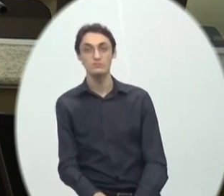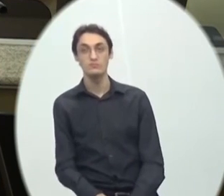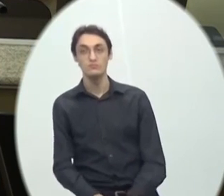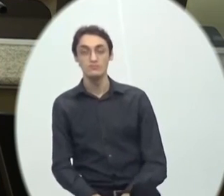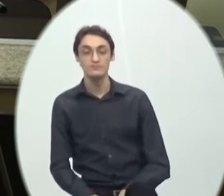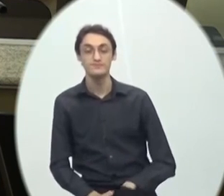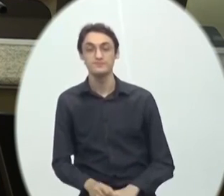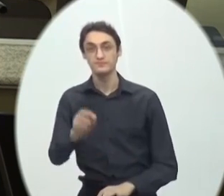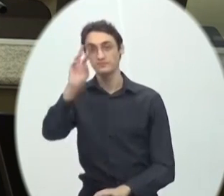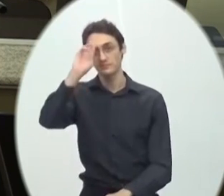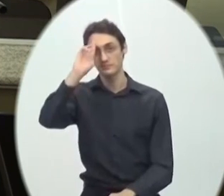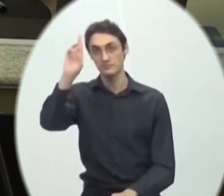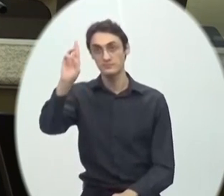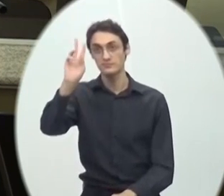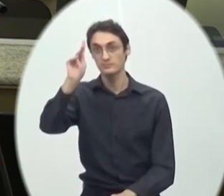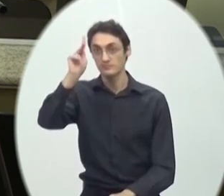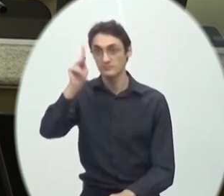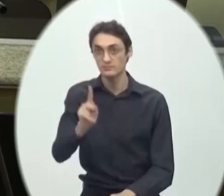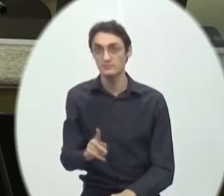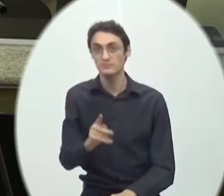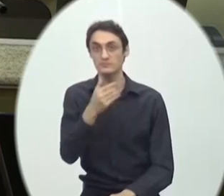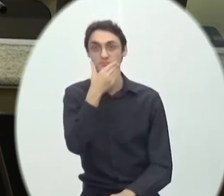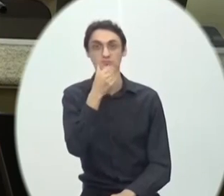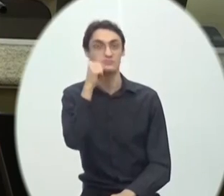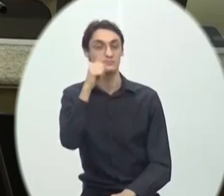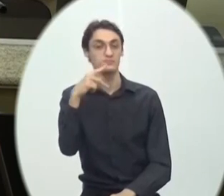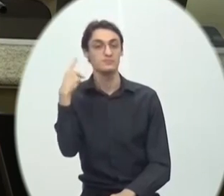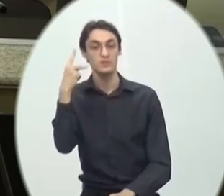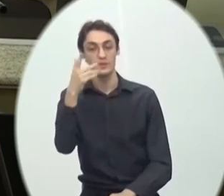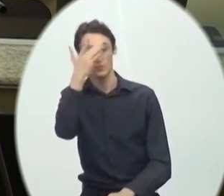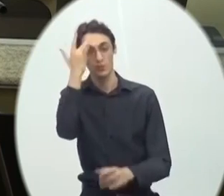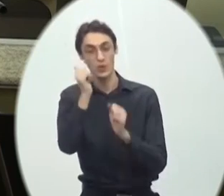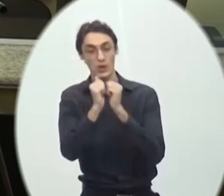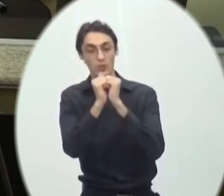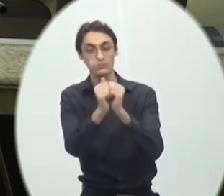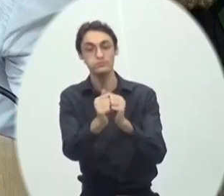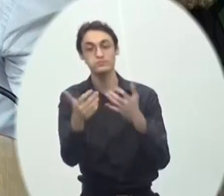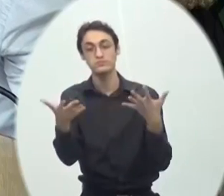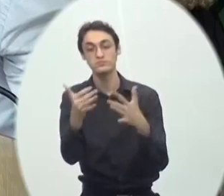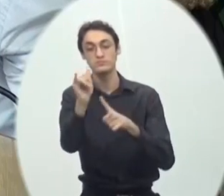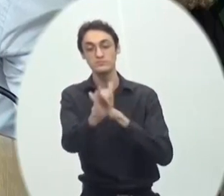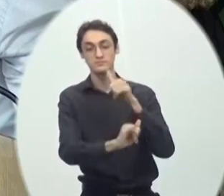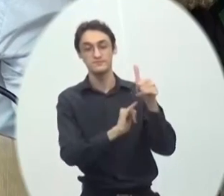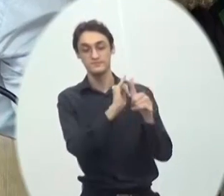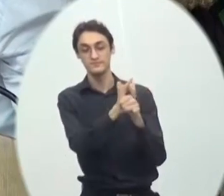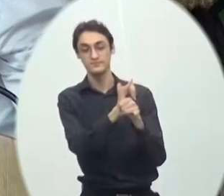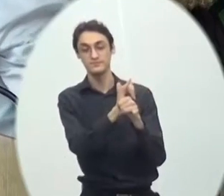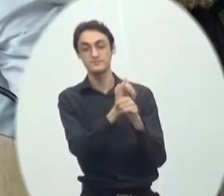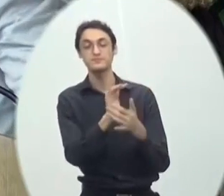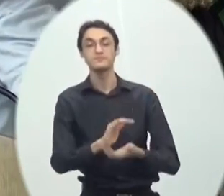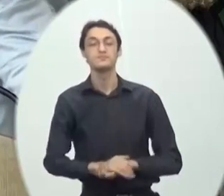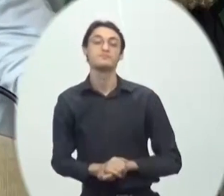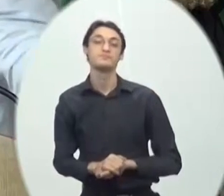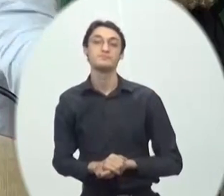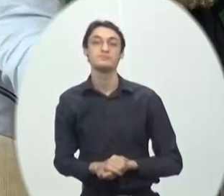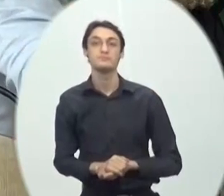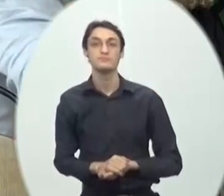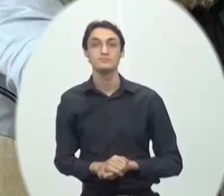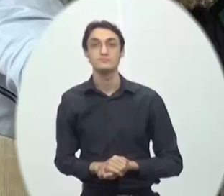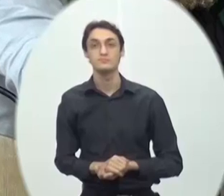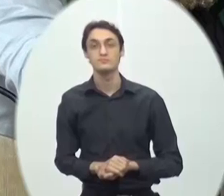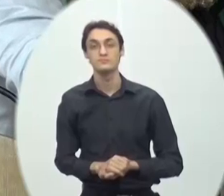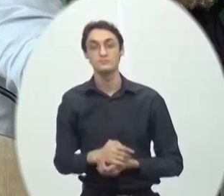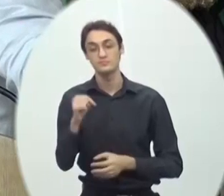Senhor presidente, vereadores, vereadoras, ao público que nos acompanha pela internet. Senhor presidente,